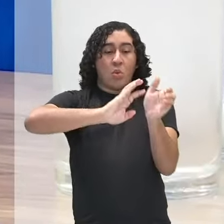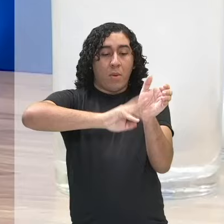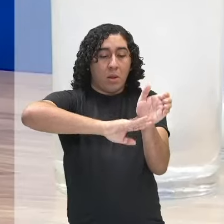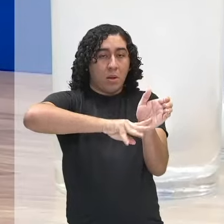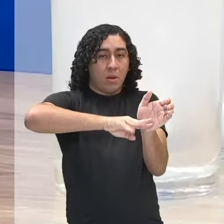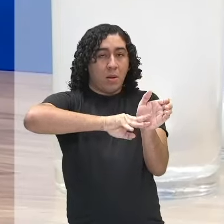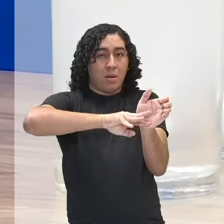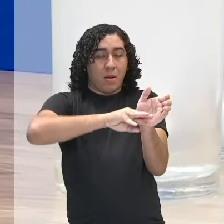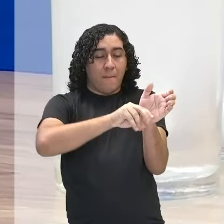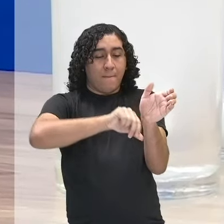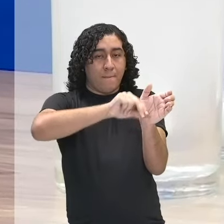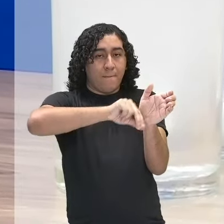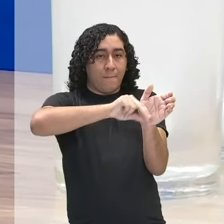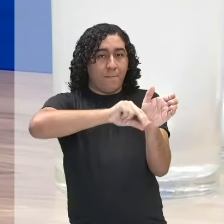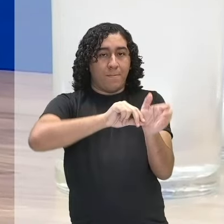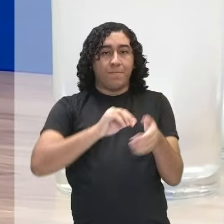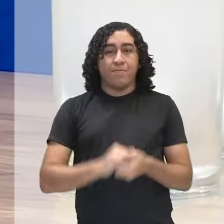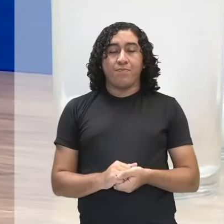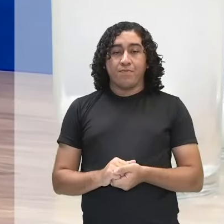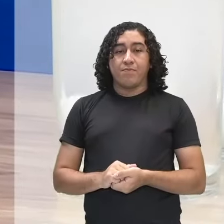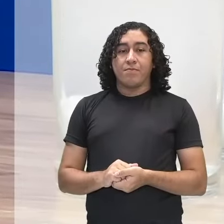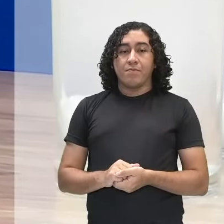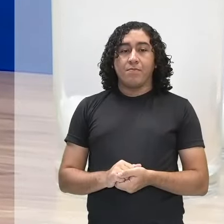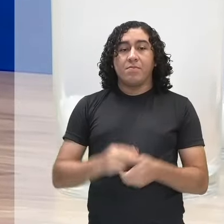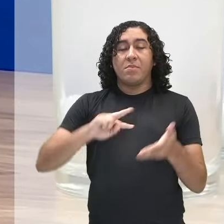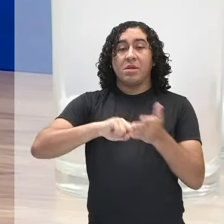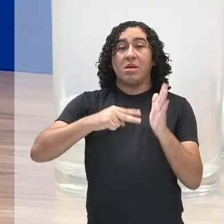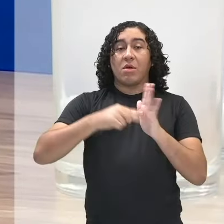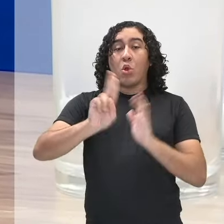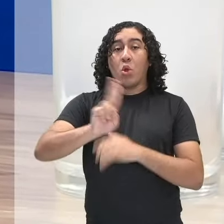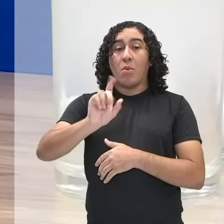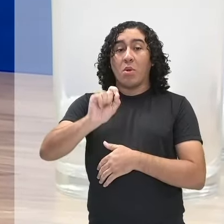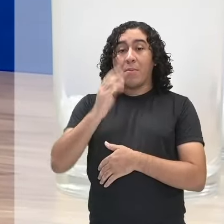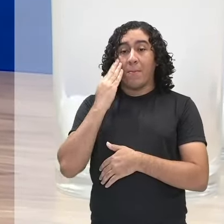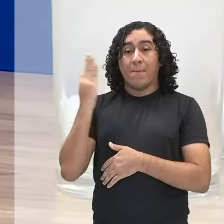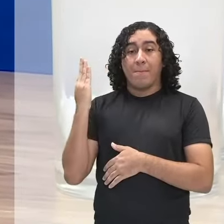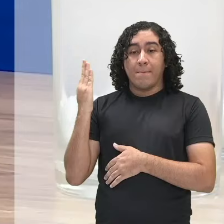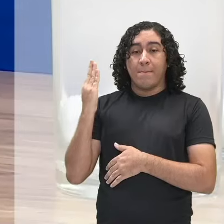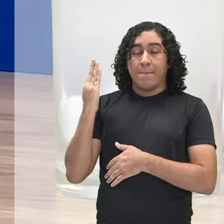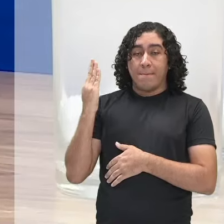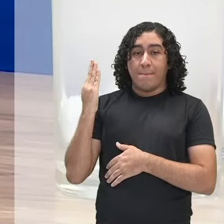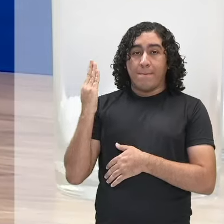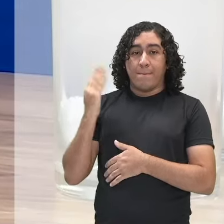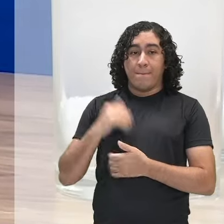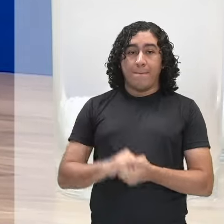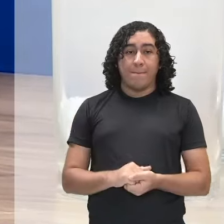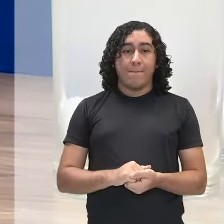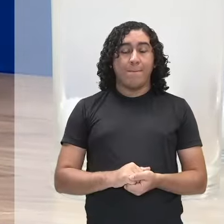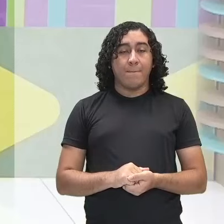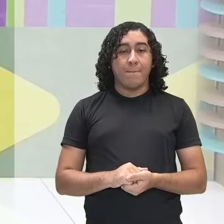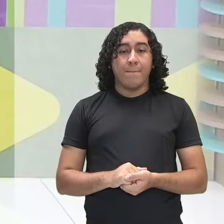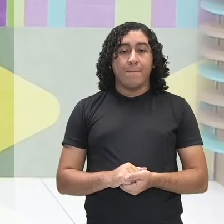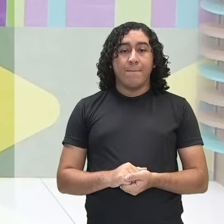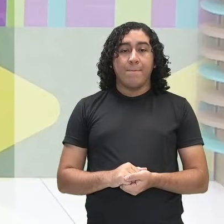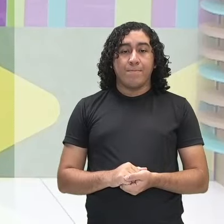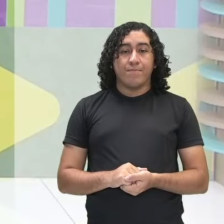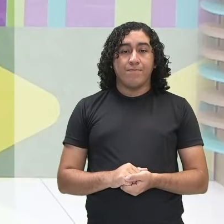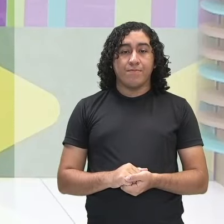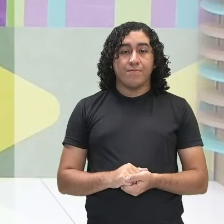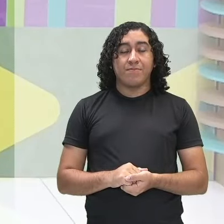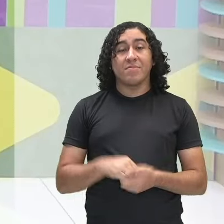do recipiente. Isso daqui se chama precipitado, ou corpo de chão, ou corpo de fundo. A